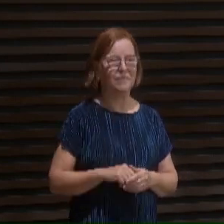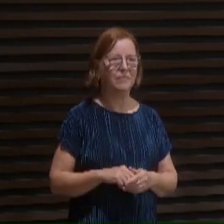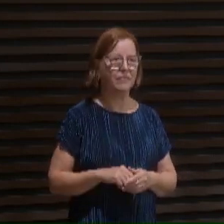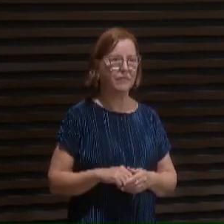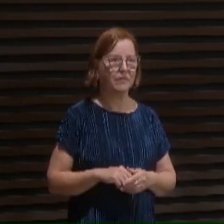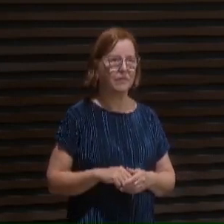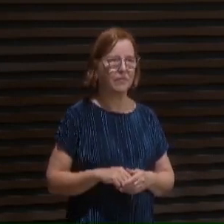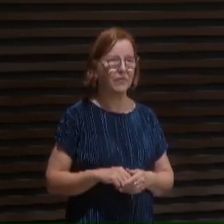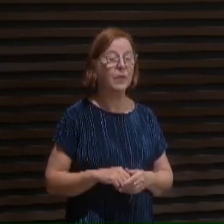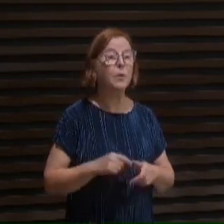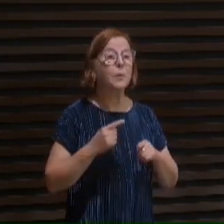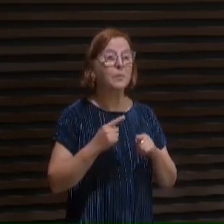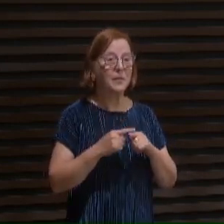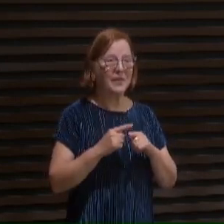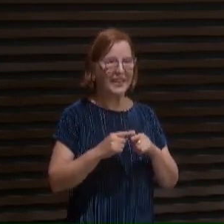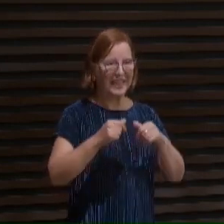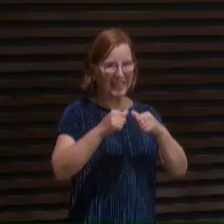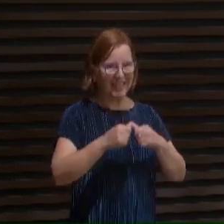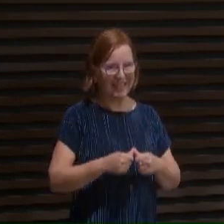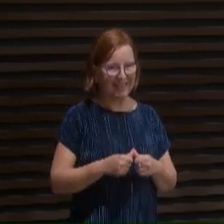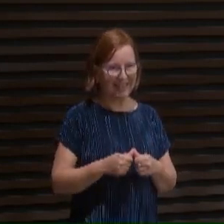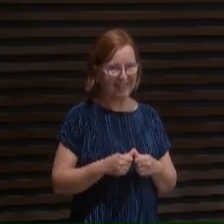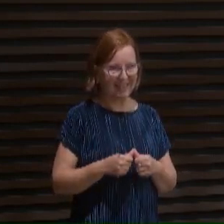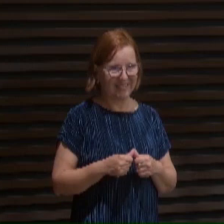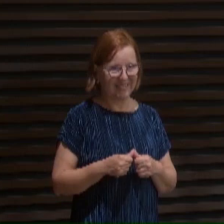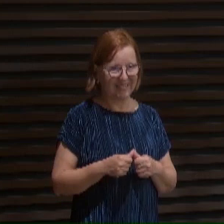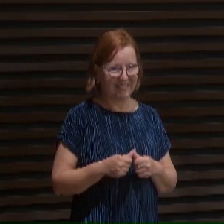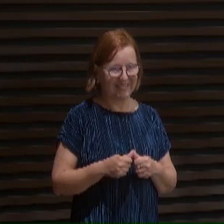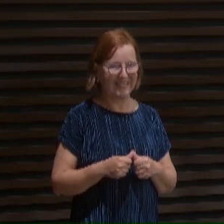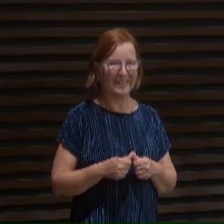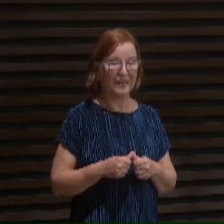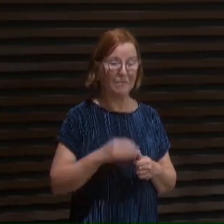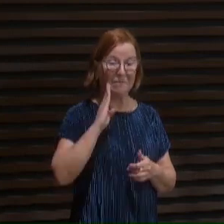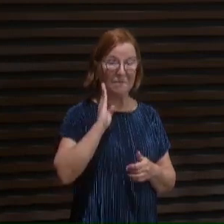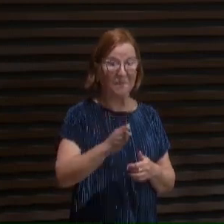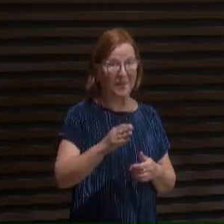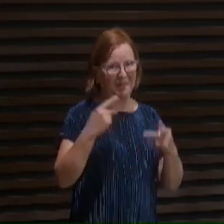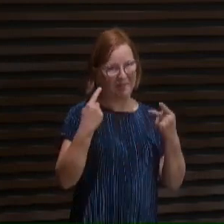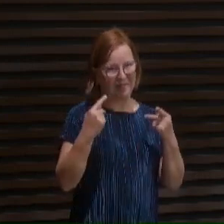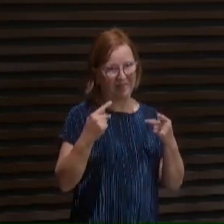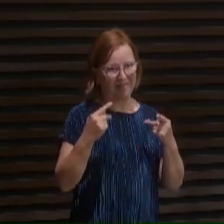foi? Porque este é o centro da pregação. Não tem outro assunto, meu irmão.